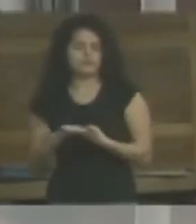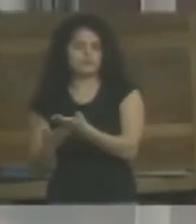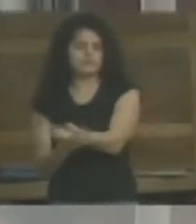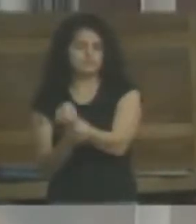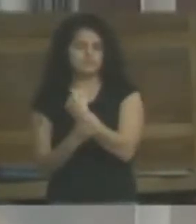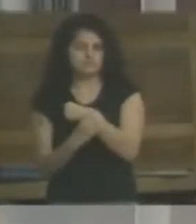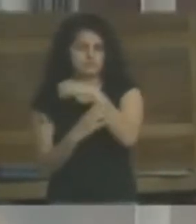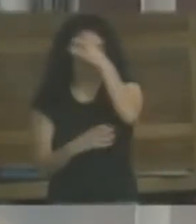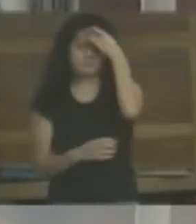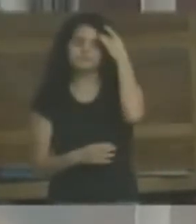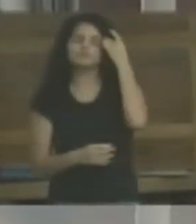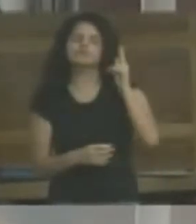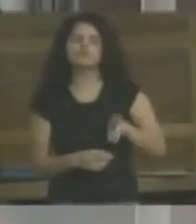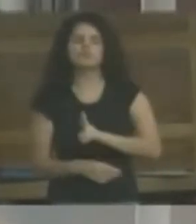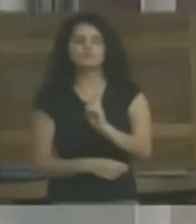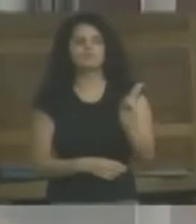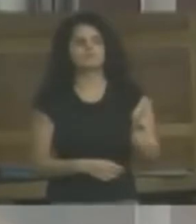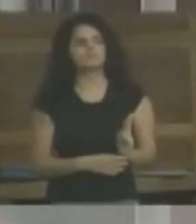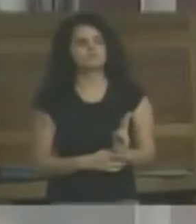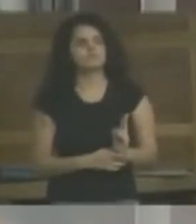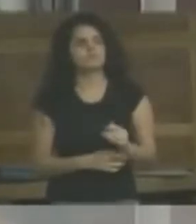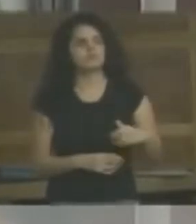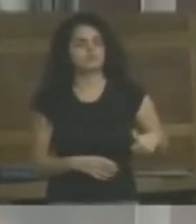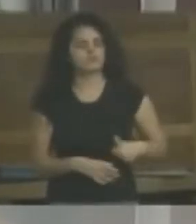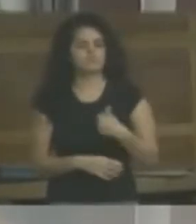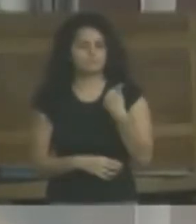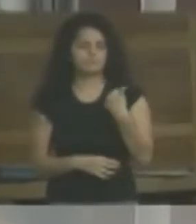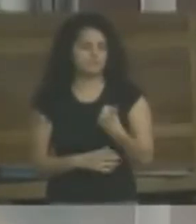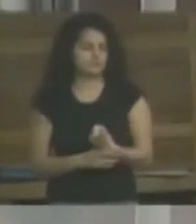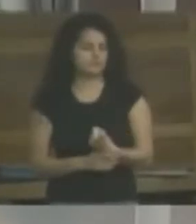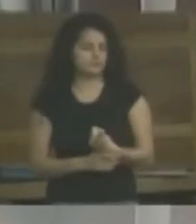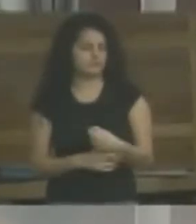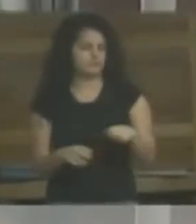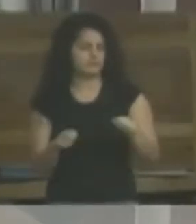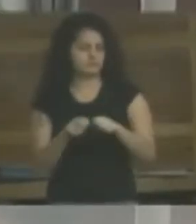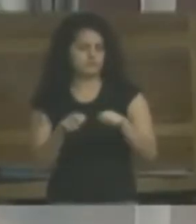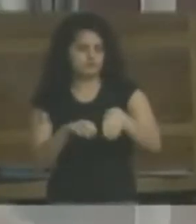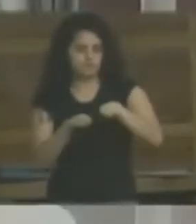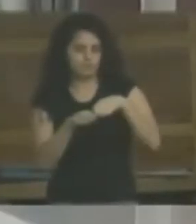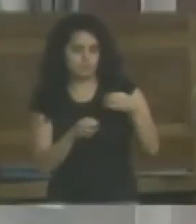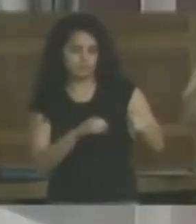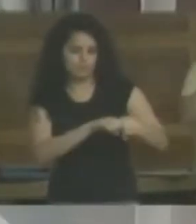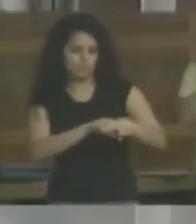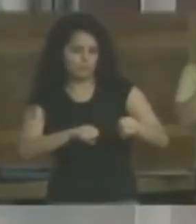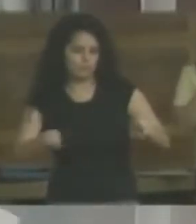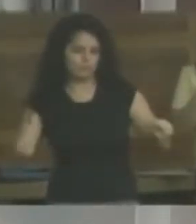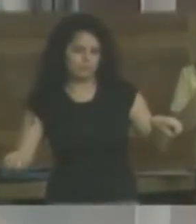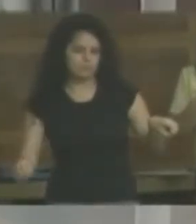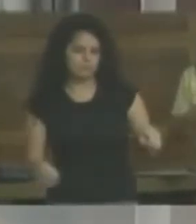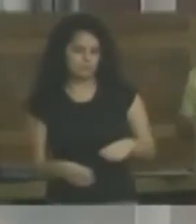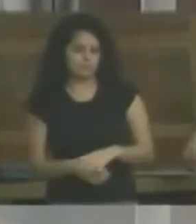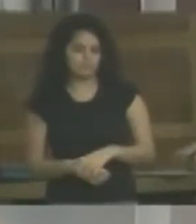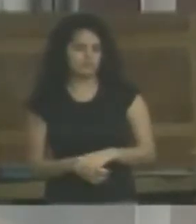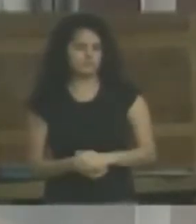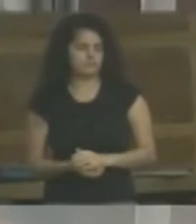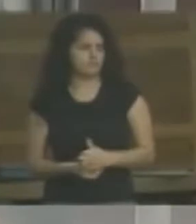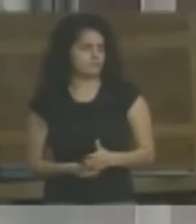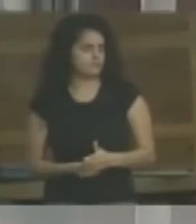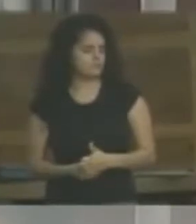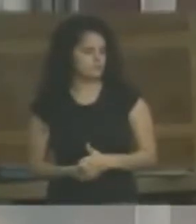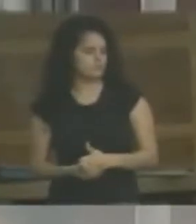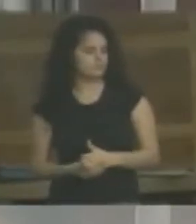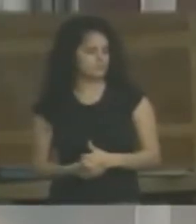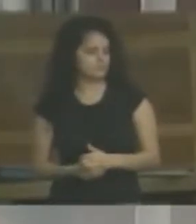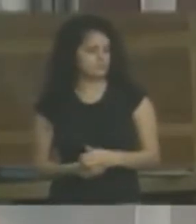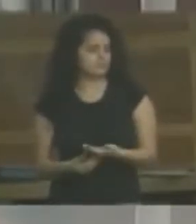que ali utilizam, é bem melhor que se faça o guarda-corpo. São coisas, às vezes, bobas, mas que